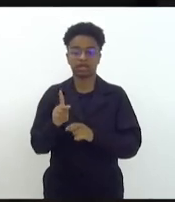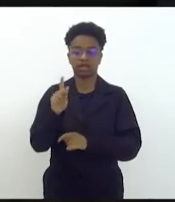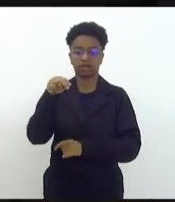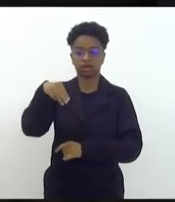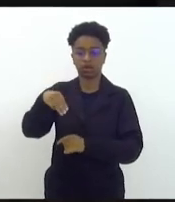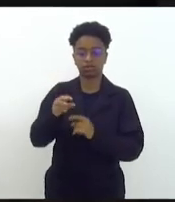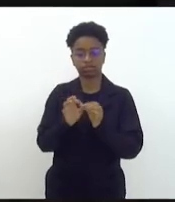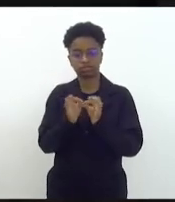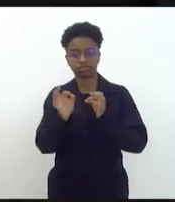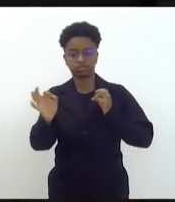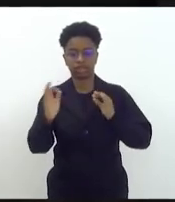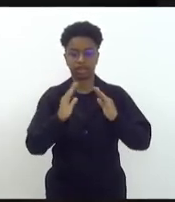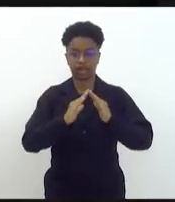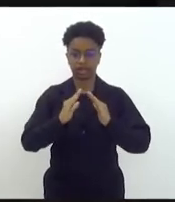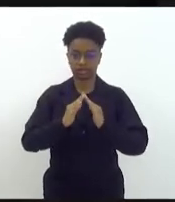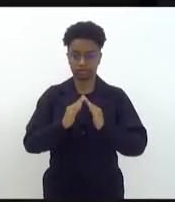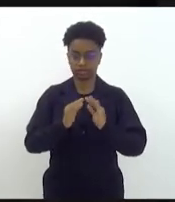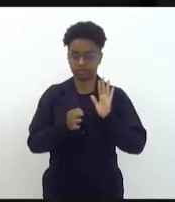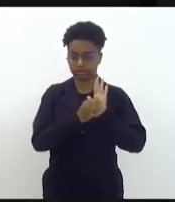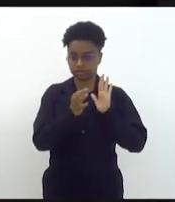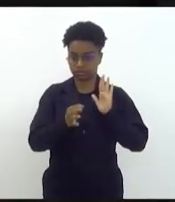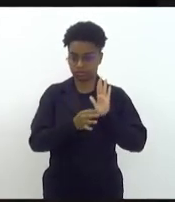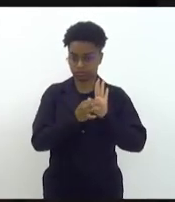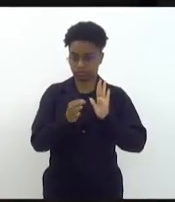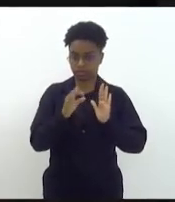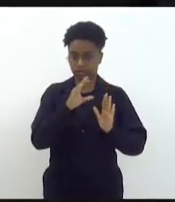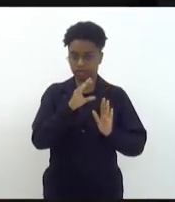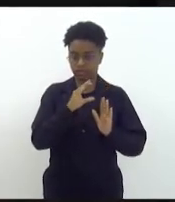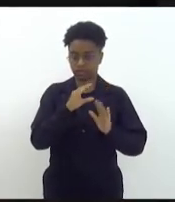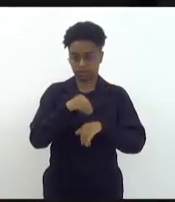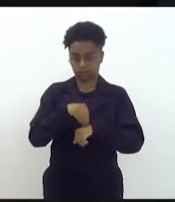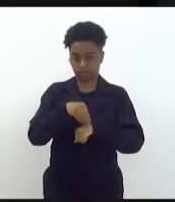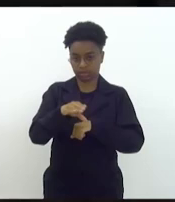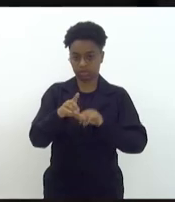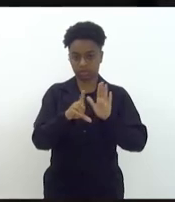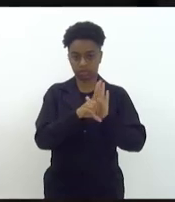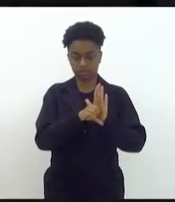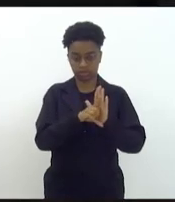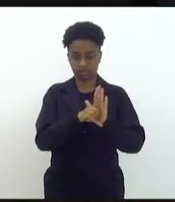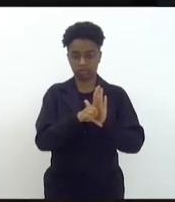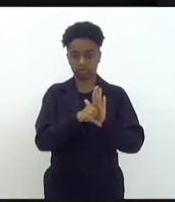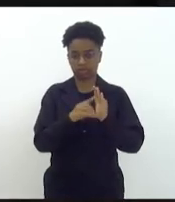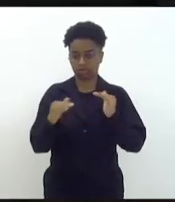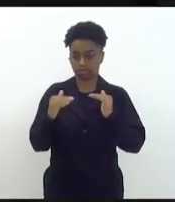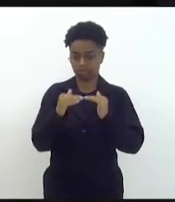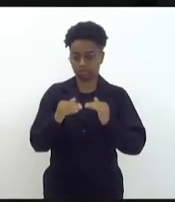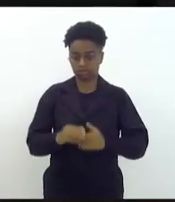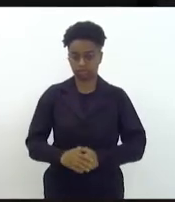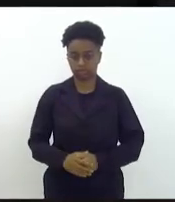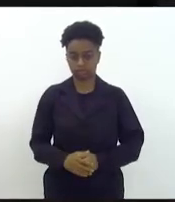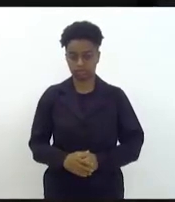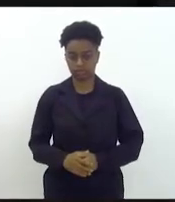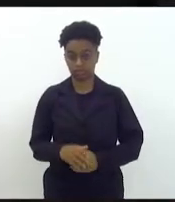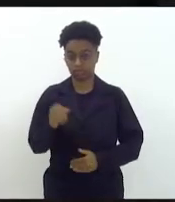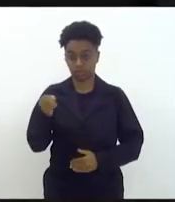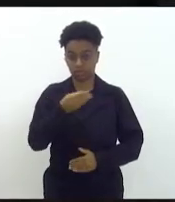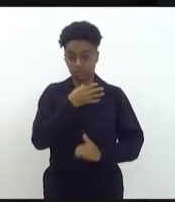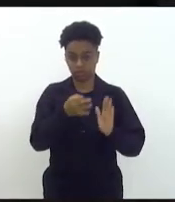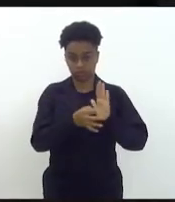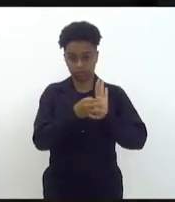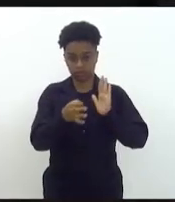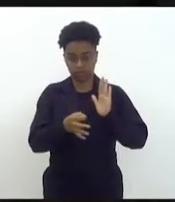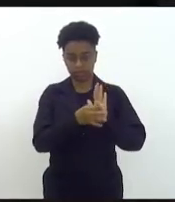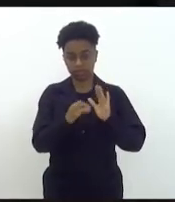suas residências parecer das comissão de indicações legislativas favorável novo parecer